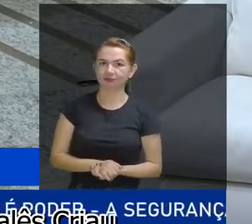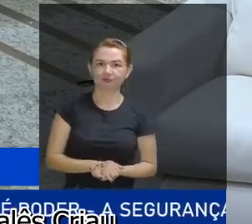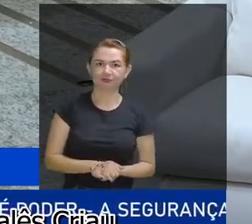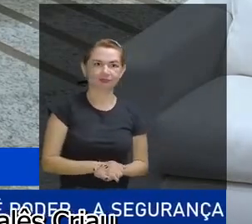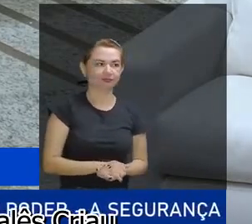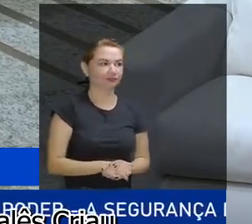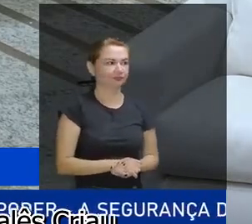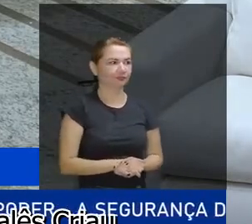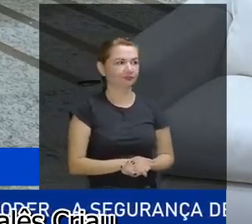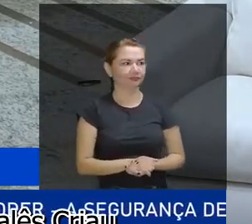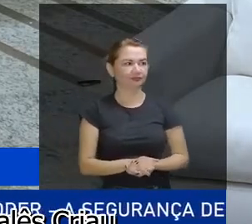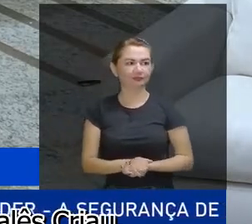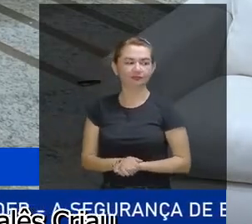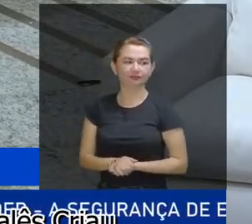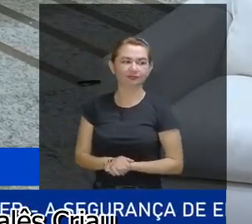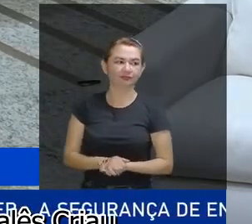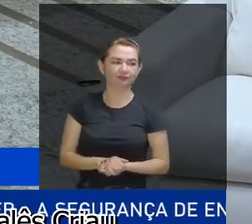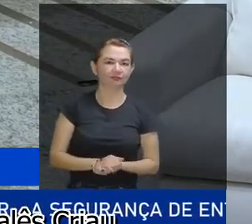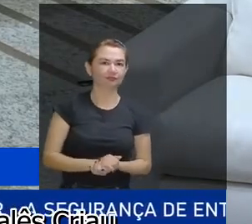Lá das Áfricas,